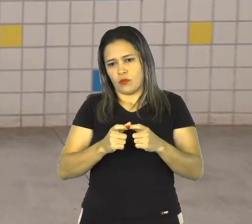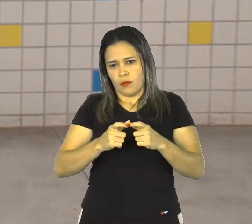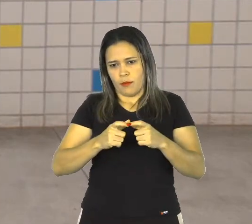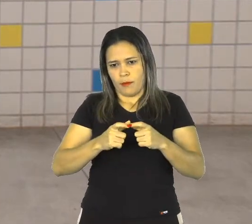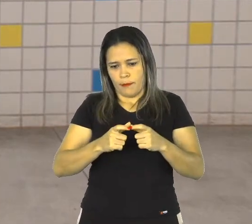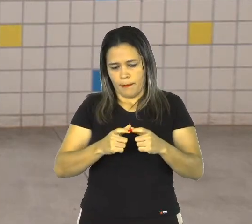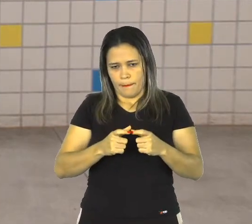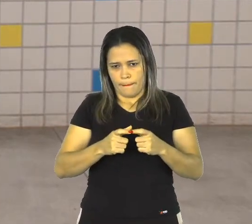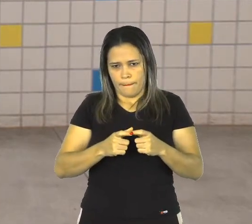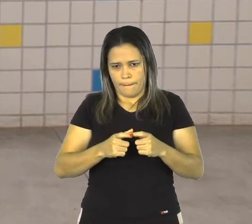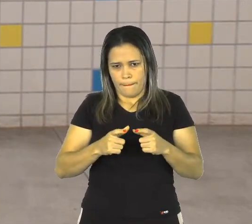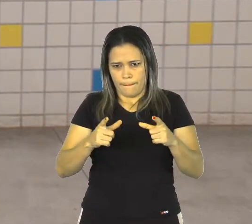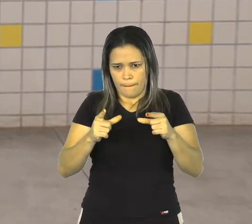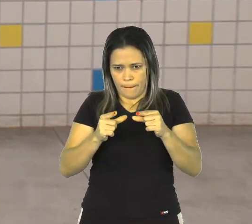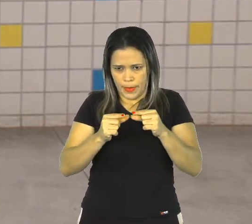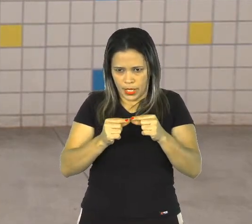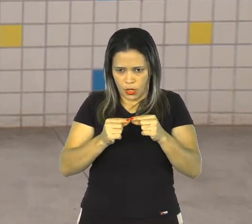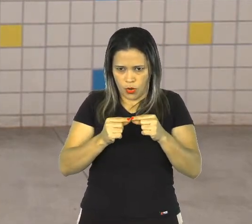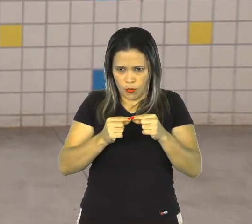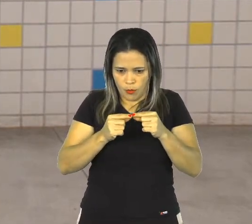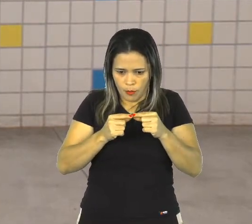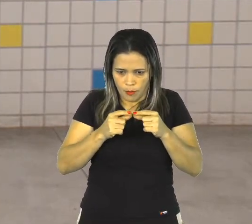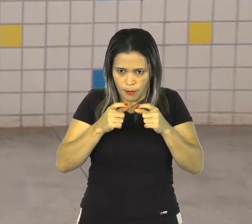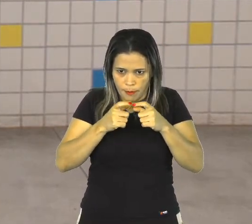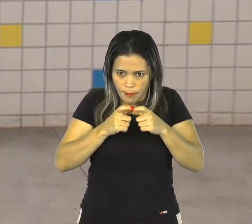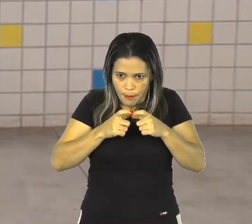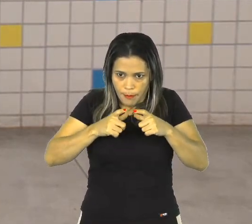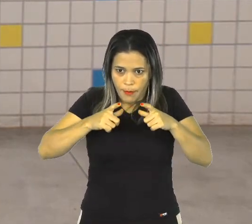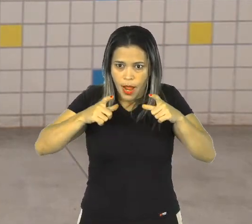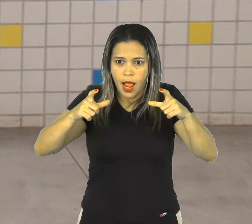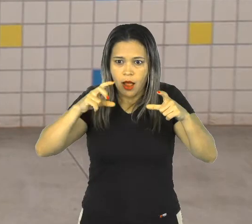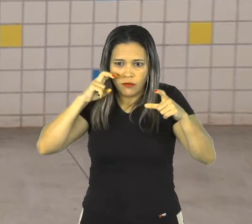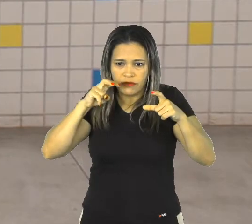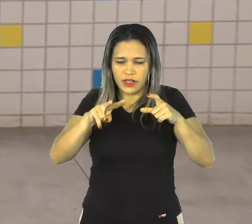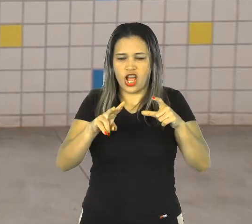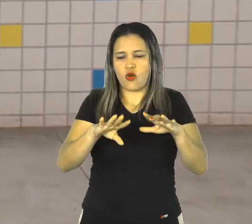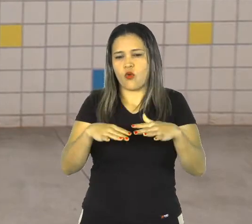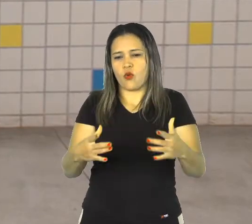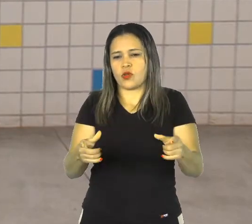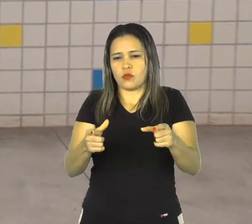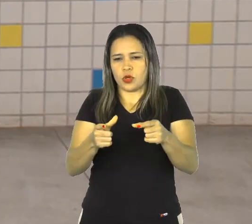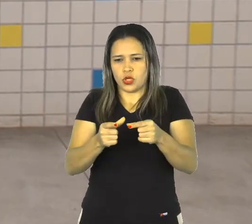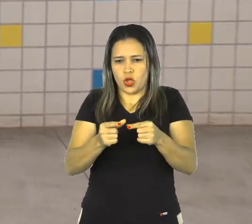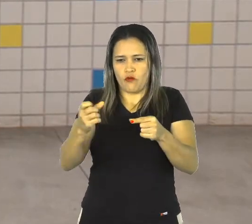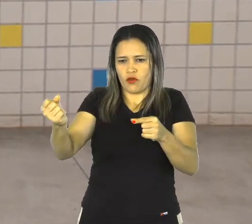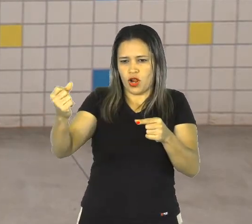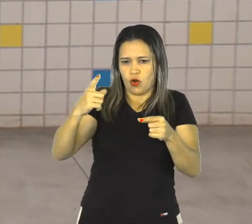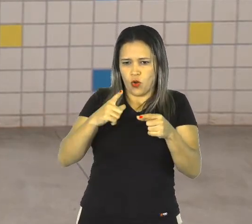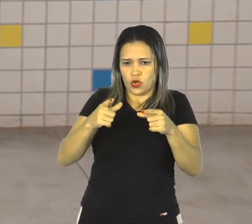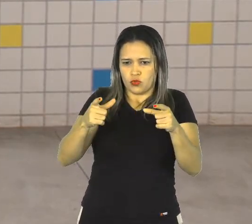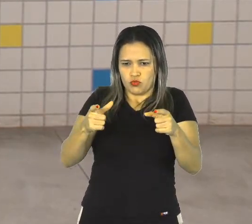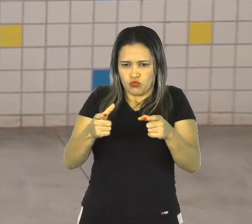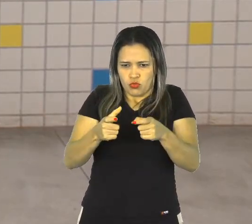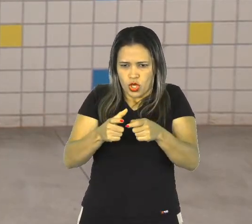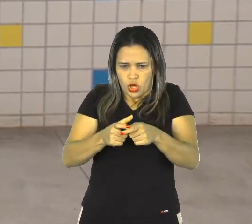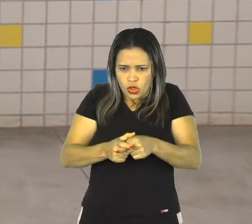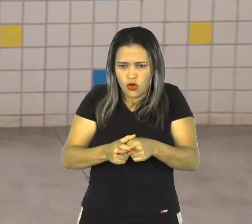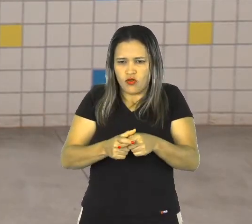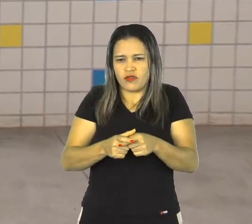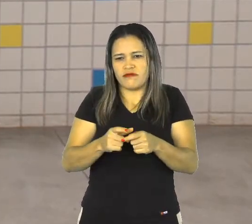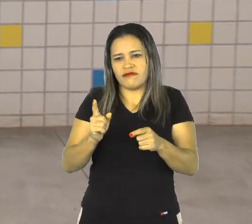a intensidade, maior ela vai ficar. Quanto maior for a luz, menor ela vai ficar. Por